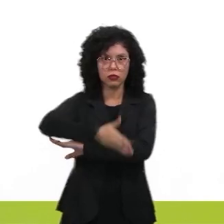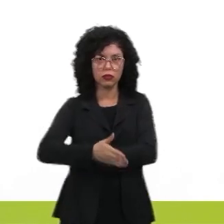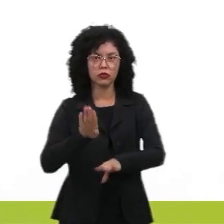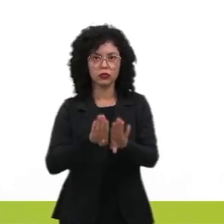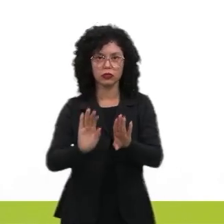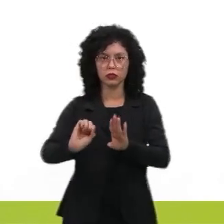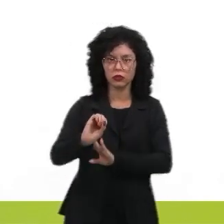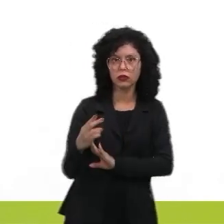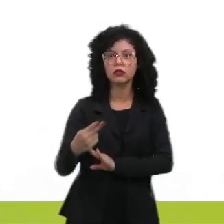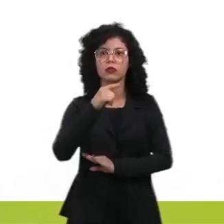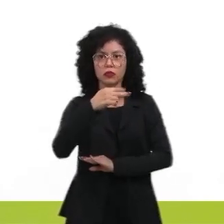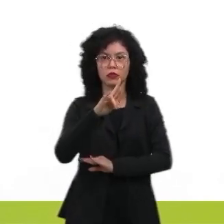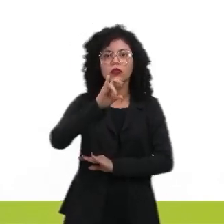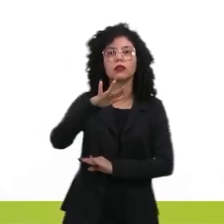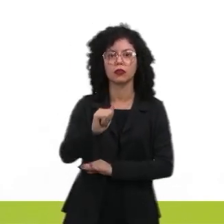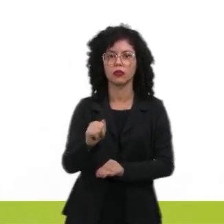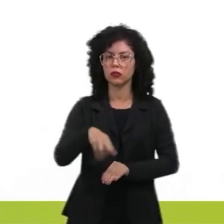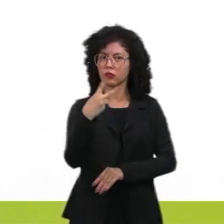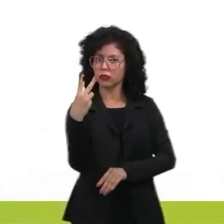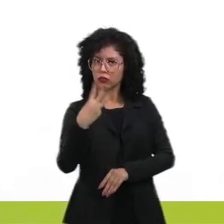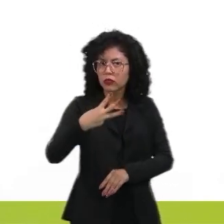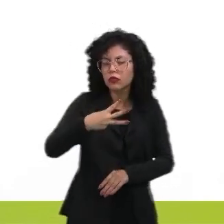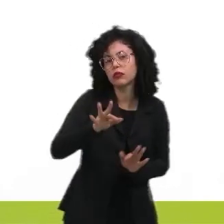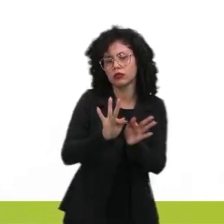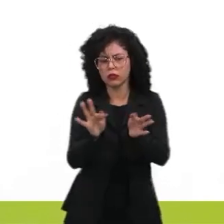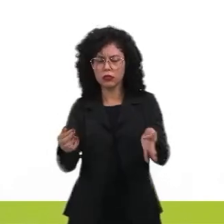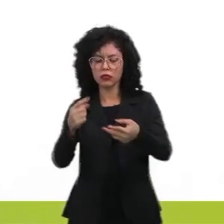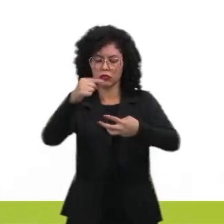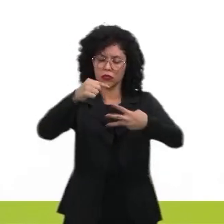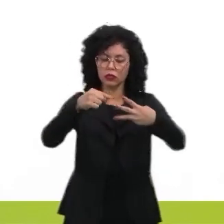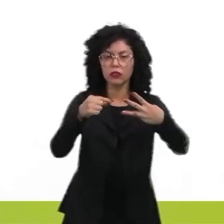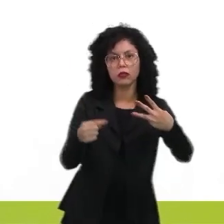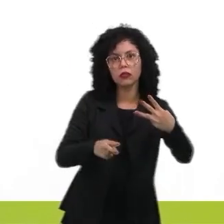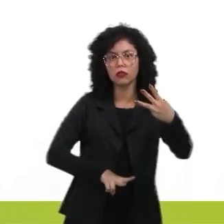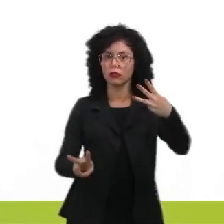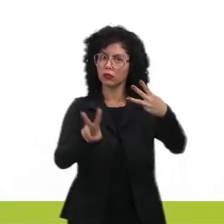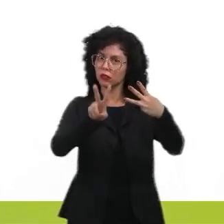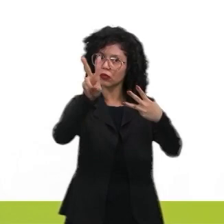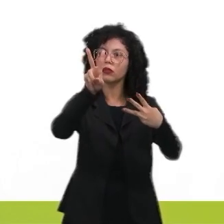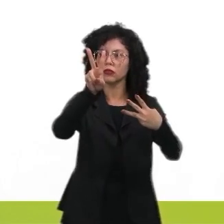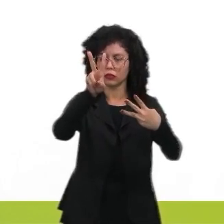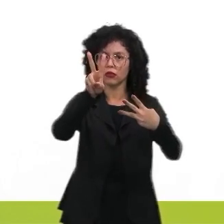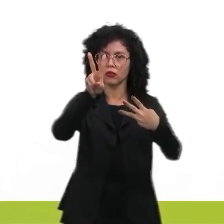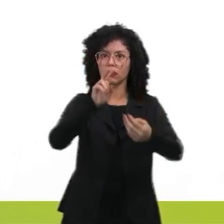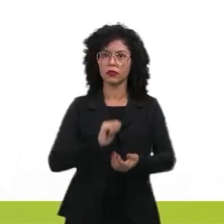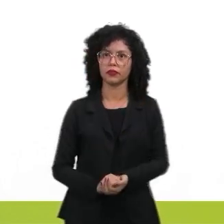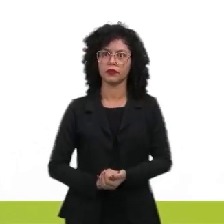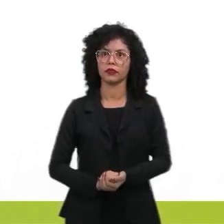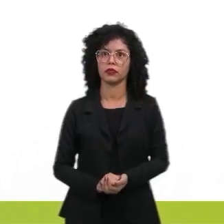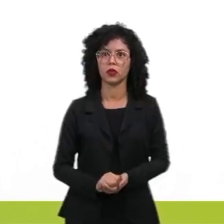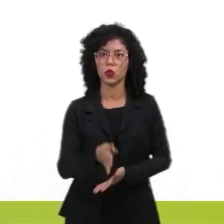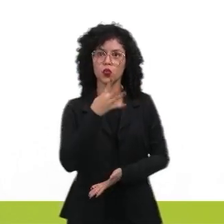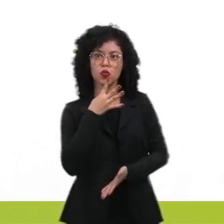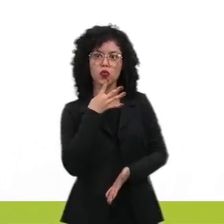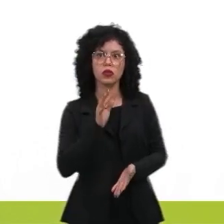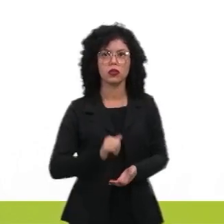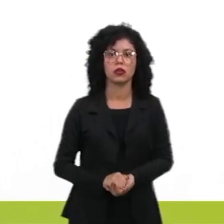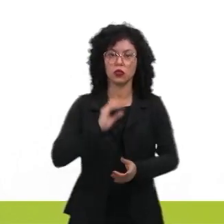proporcionais. Regra de 3 simples, utilizamos quando temos 3 valores e um valor desconhecido a